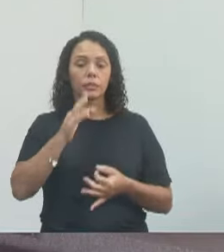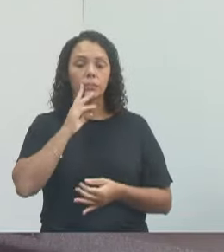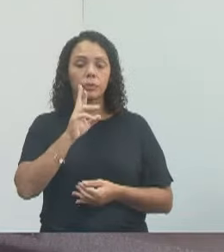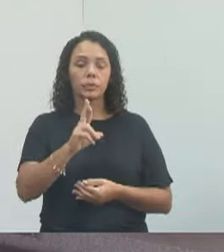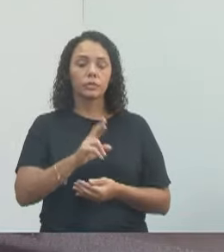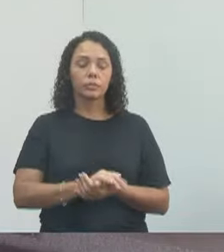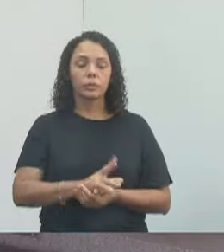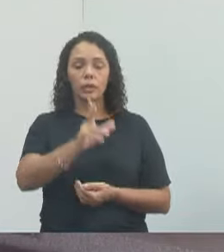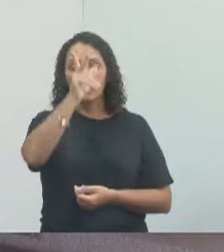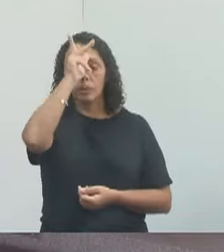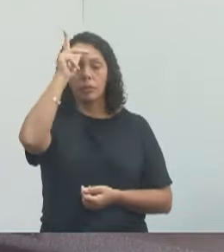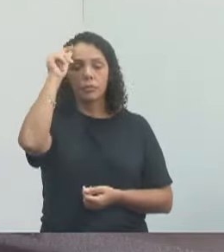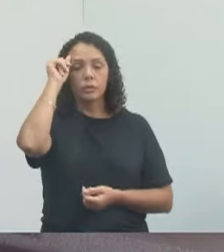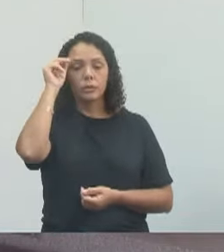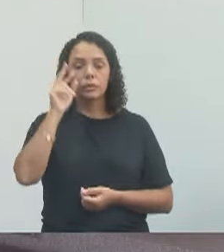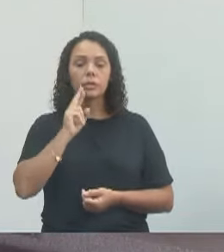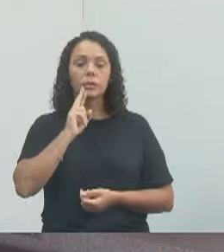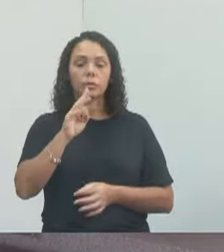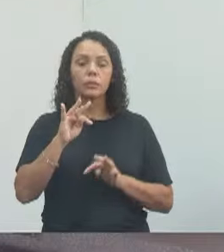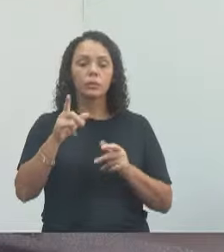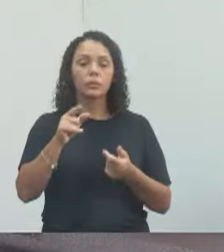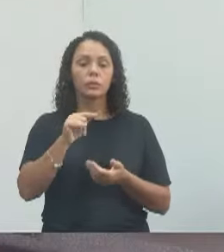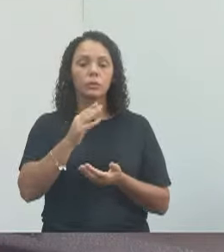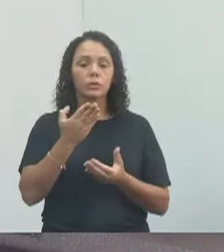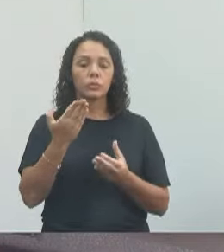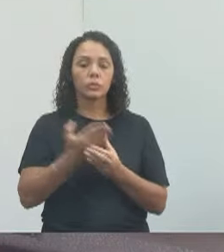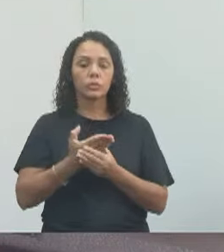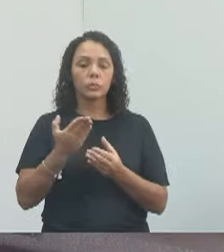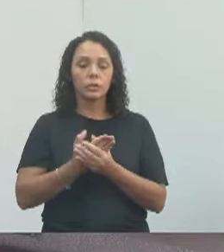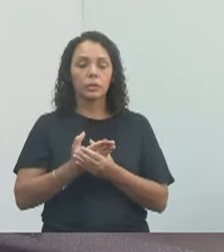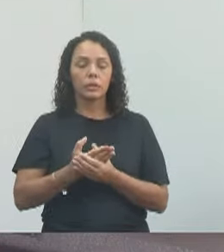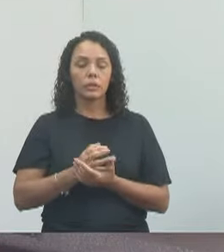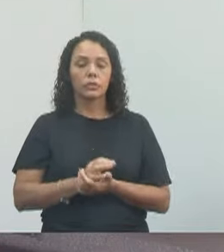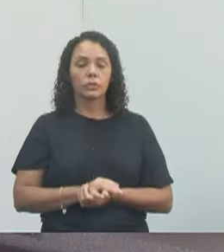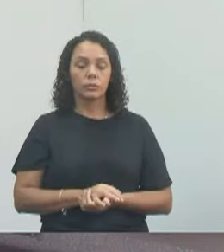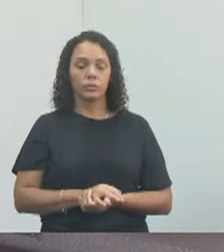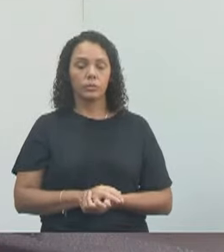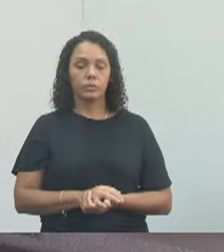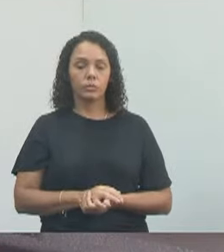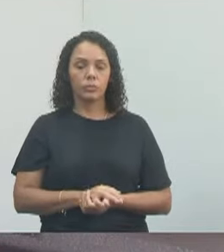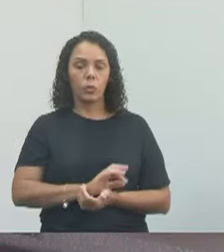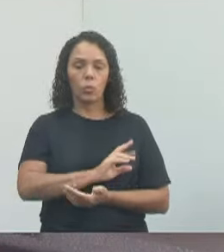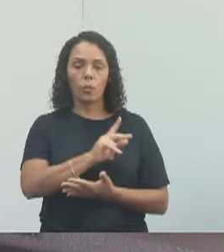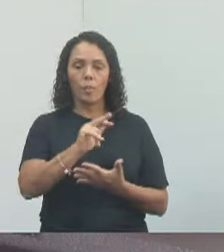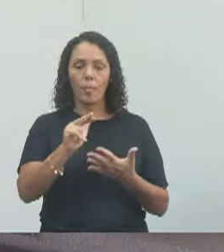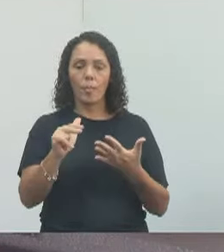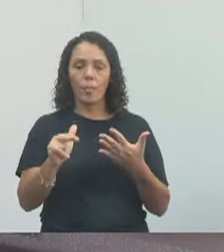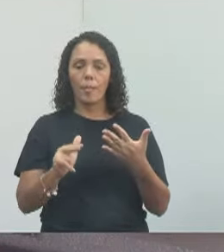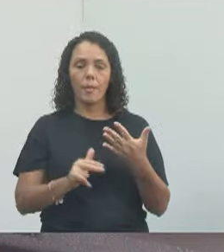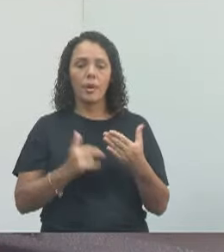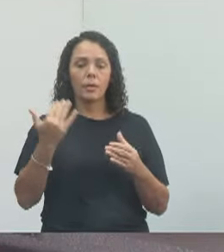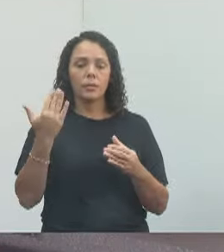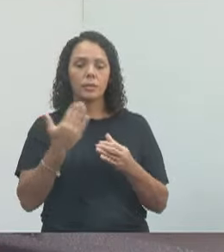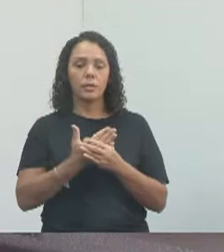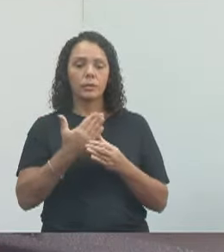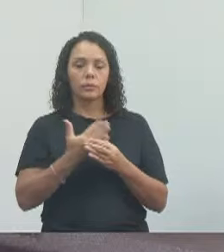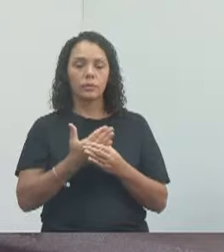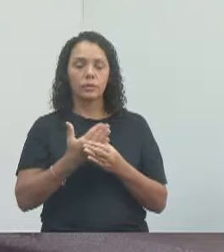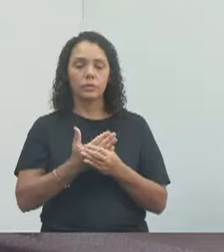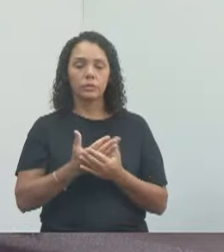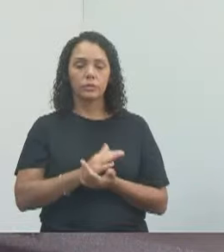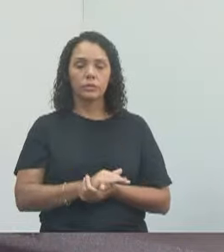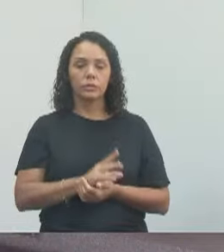responde todos os processos abertos pelos munícipes resposta são múltiplos os processos e as